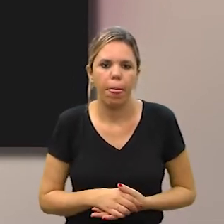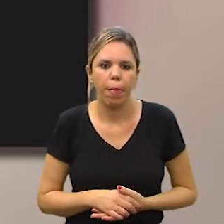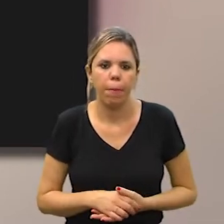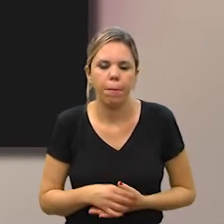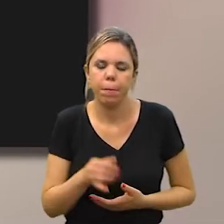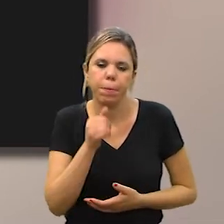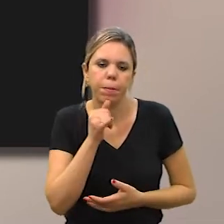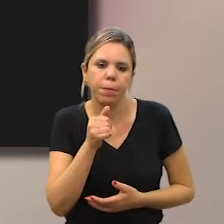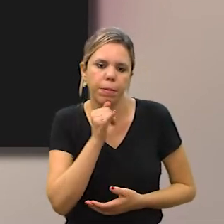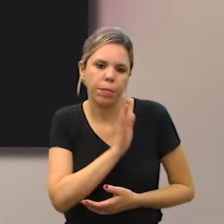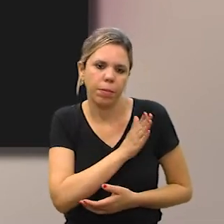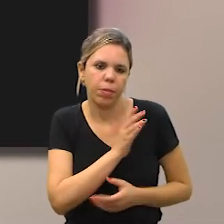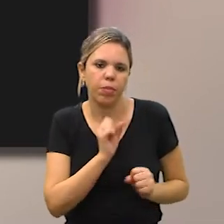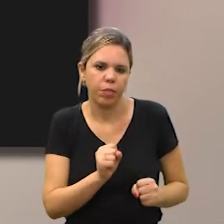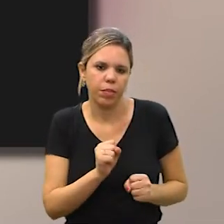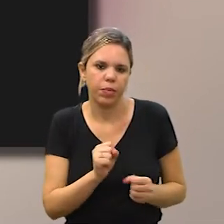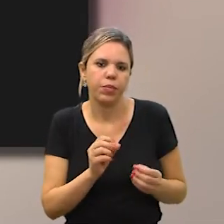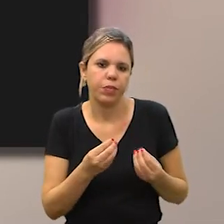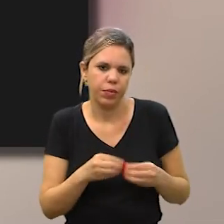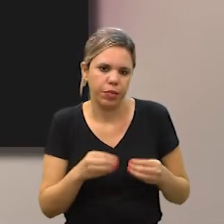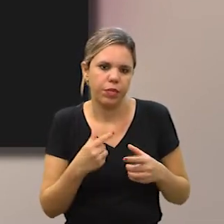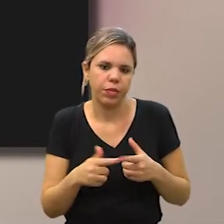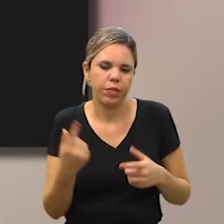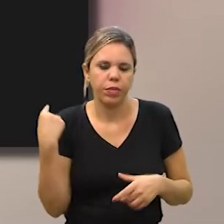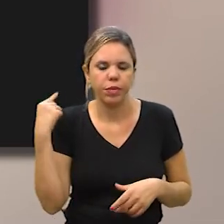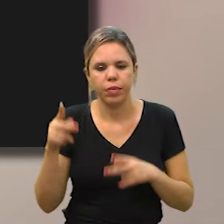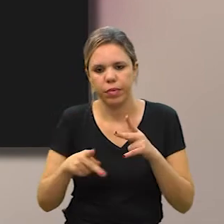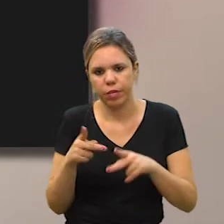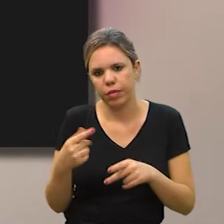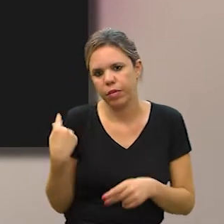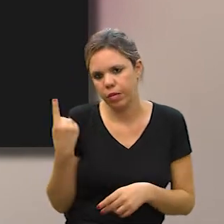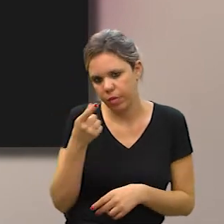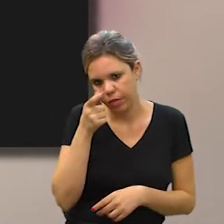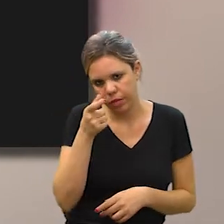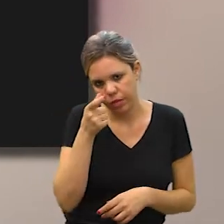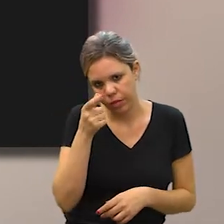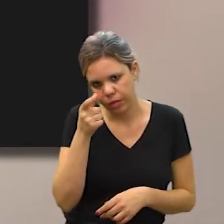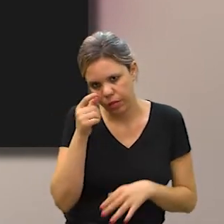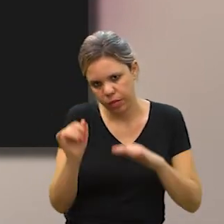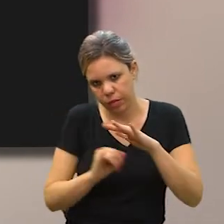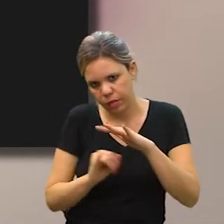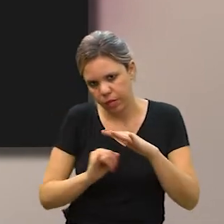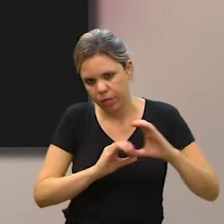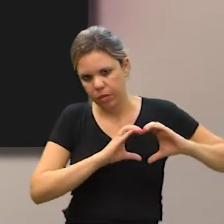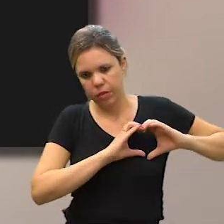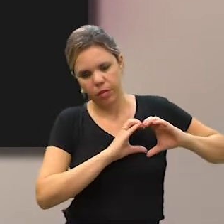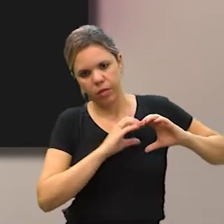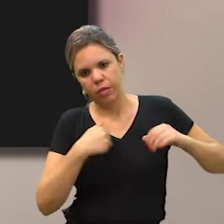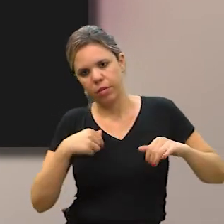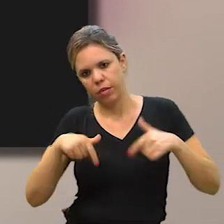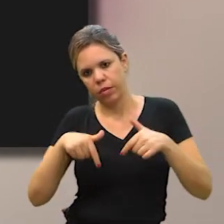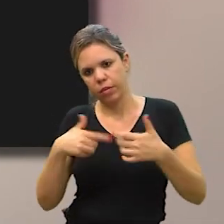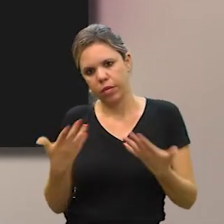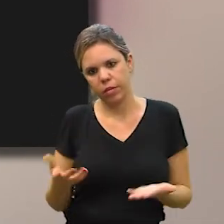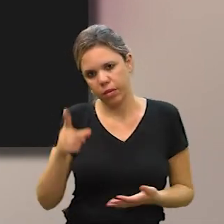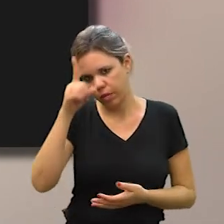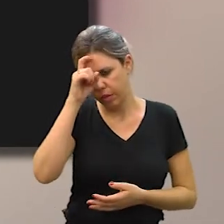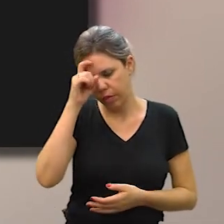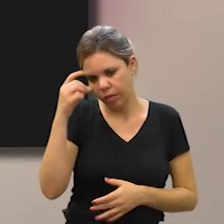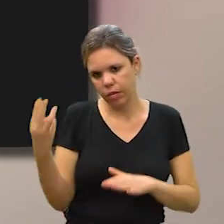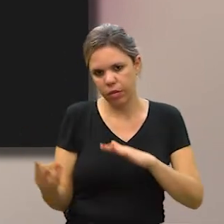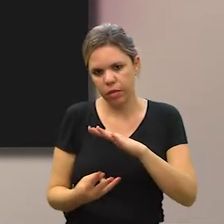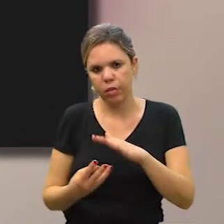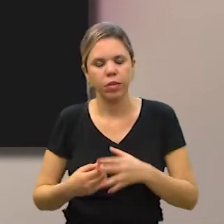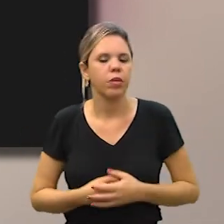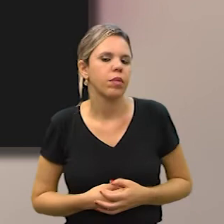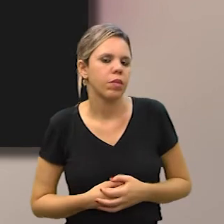por exemplo oração já pode ser afetado já teve caso esse a gente viu lá no Instituto do Coração eu fico é um hospital